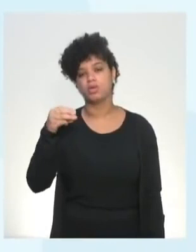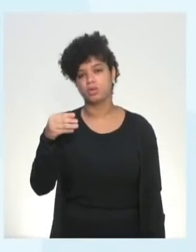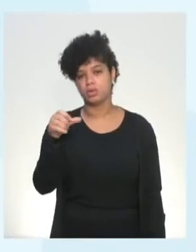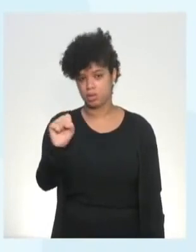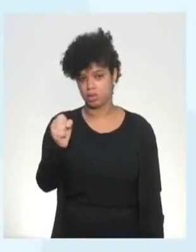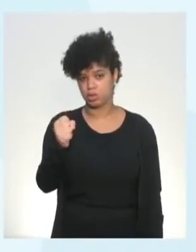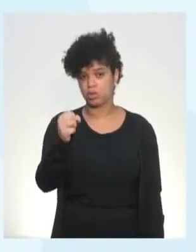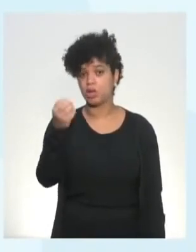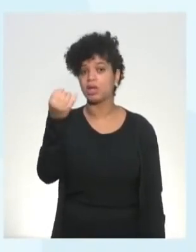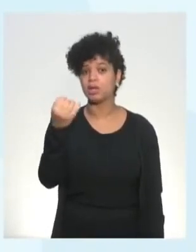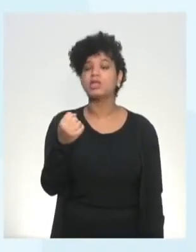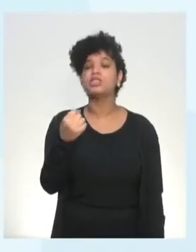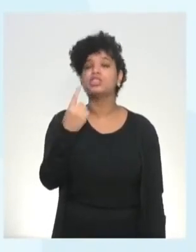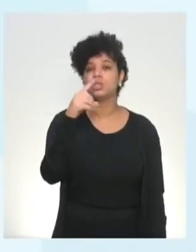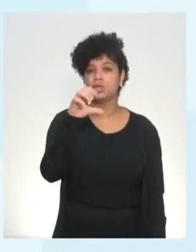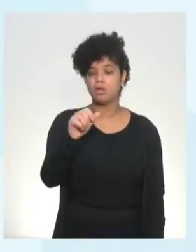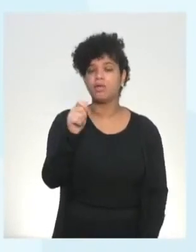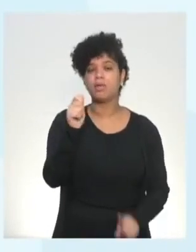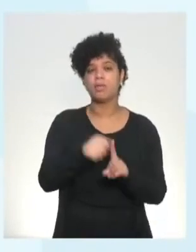11.938, de